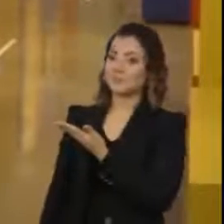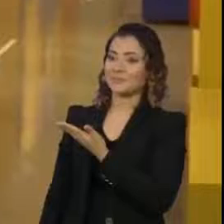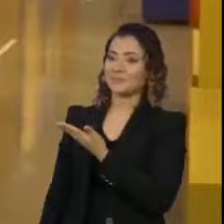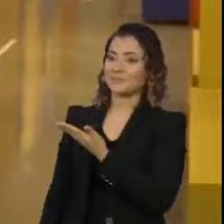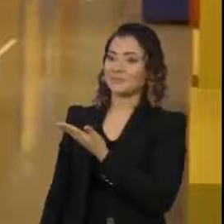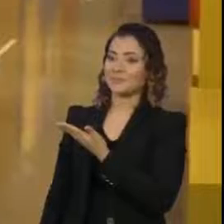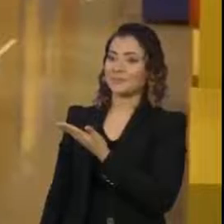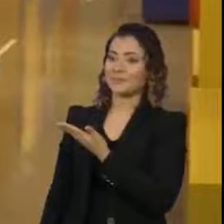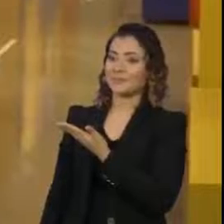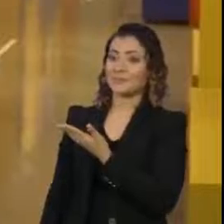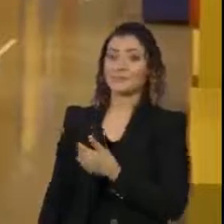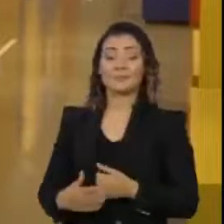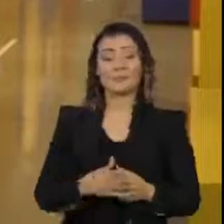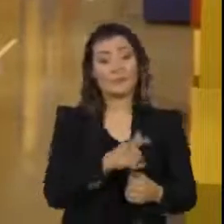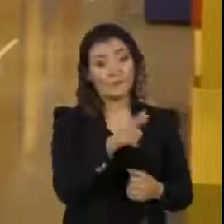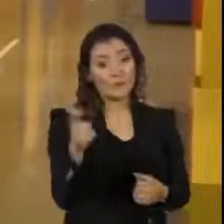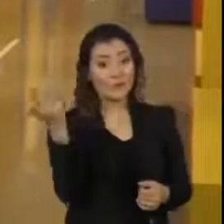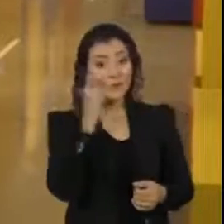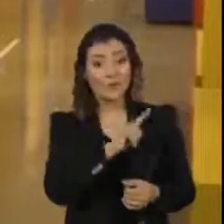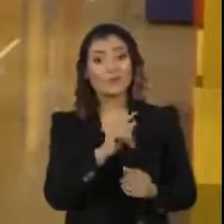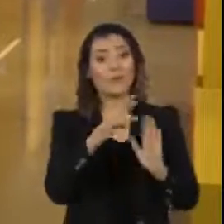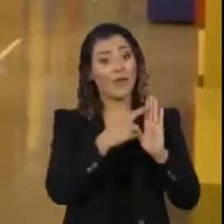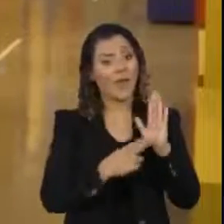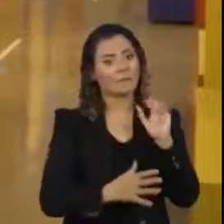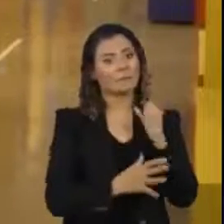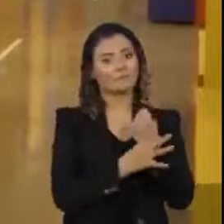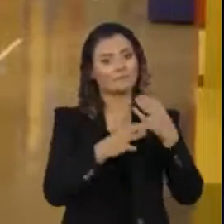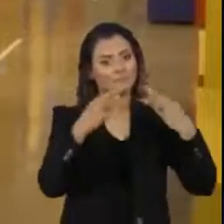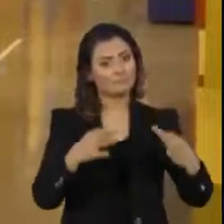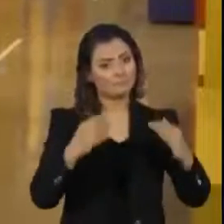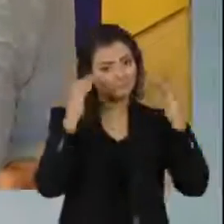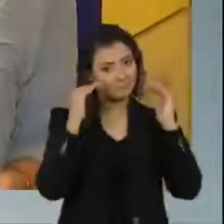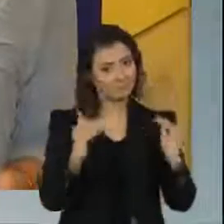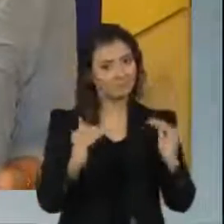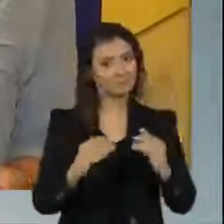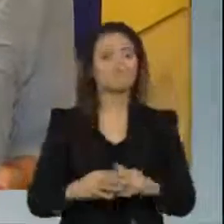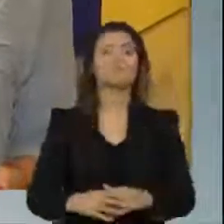man.org.br. Tudo isso para ter todos os protocolos respeitados. Boa dia.